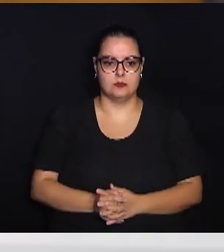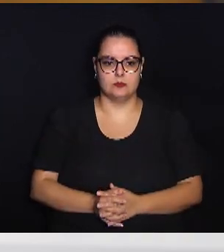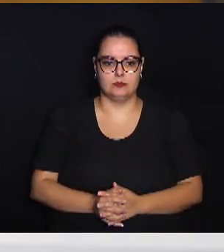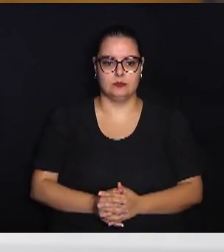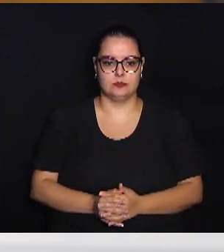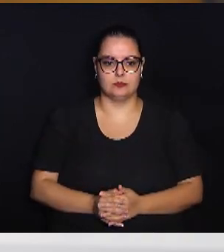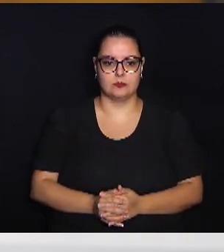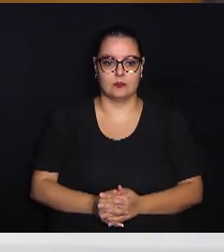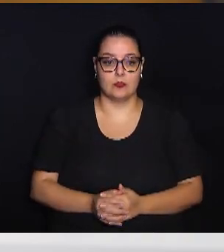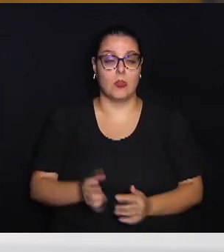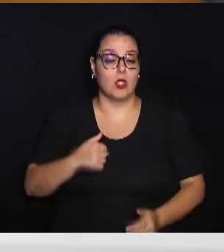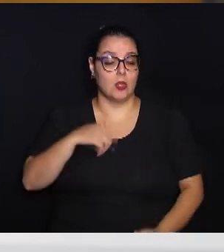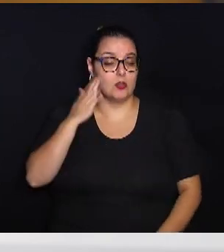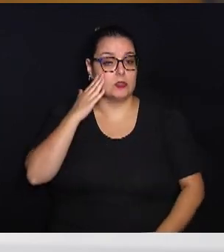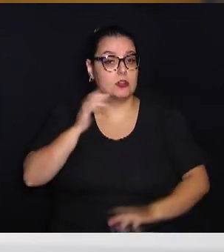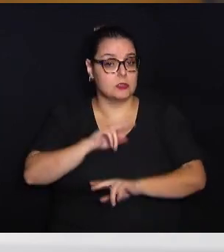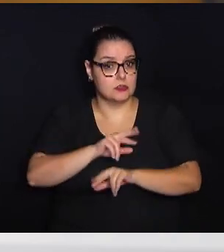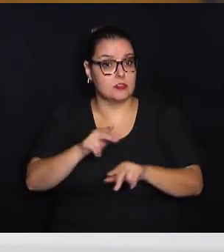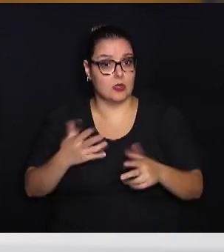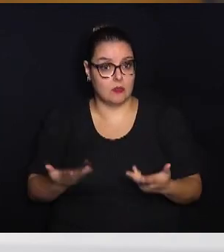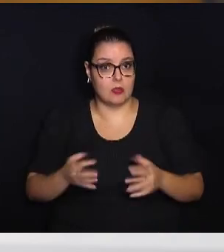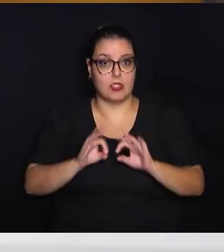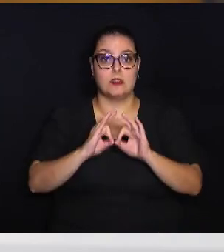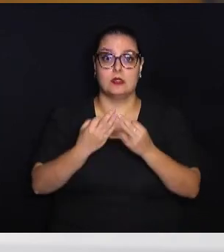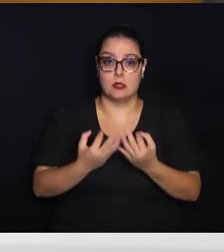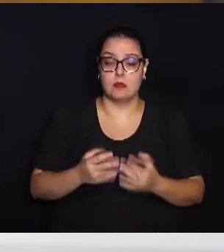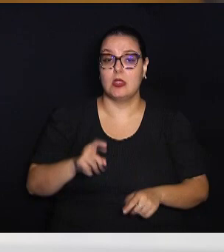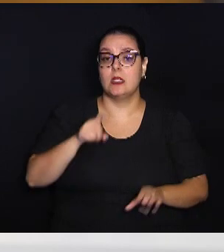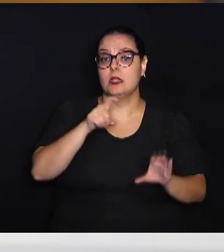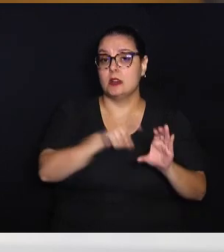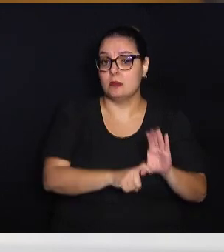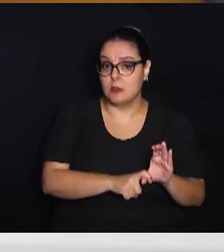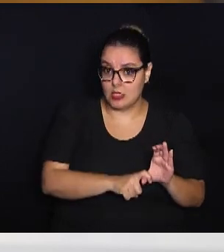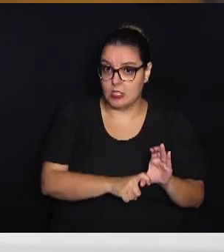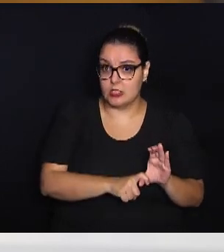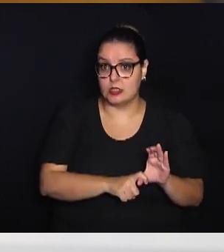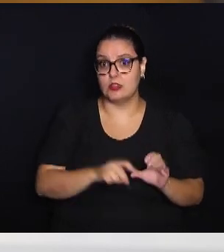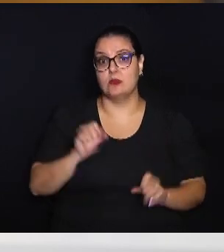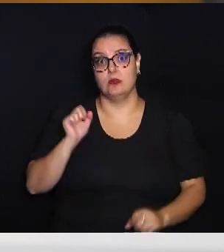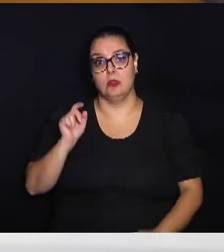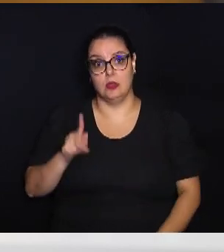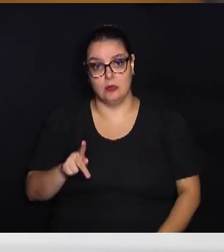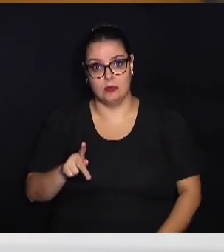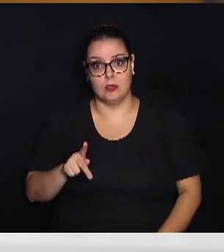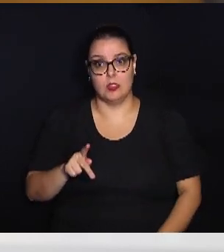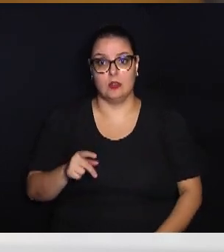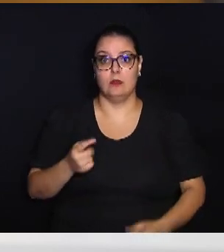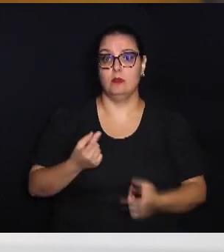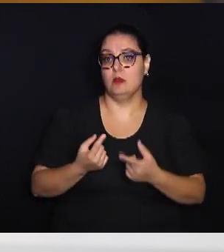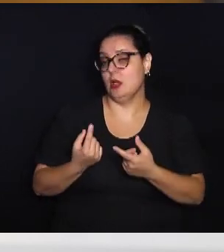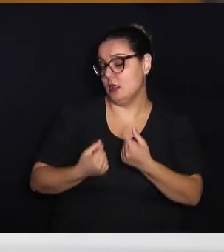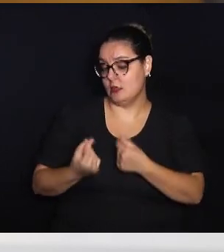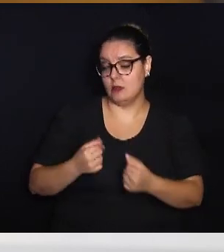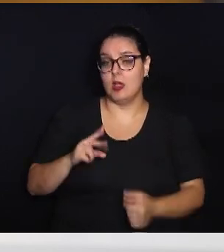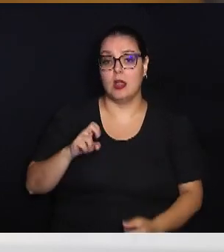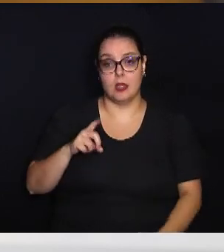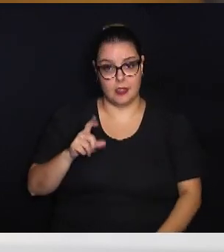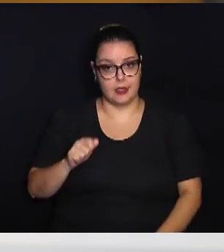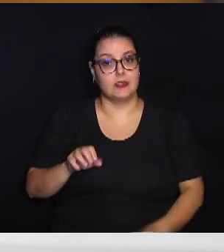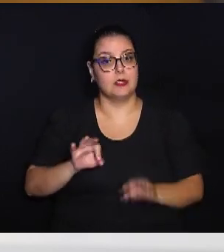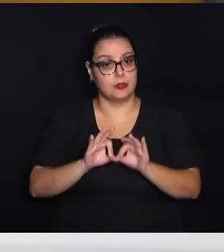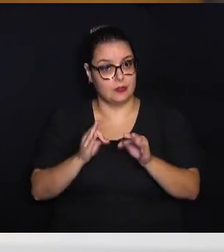Não cai uma bola de neve. Exatamente. Eu sei que muitas famílias dependem do aposentado como um arrimo de